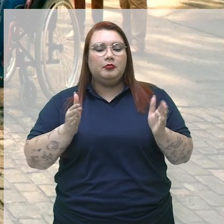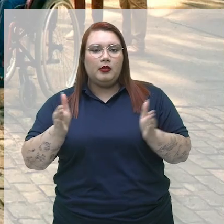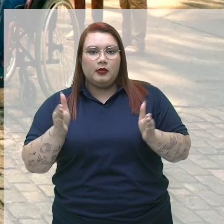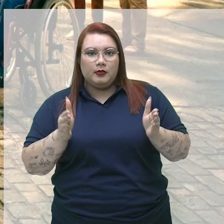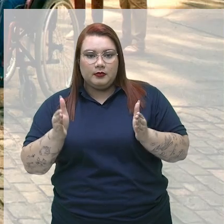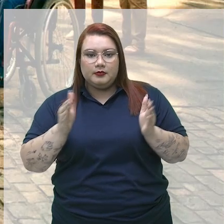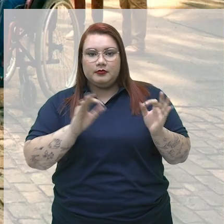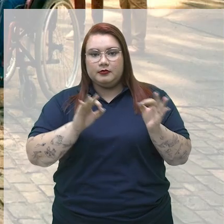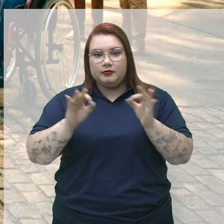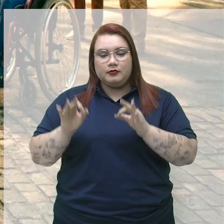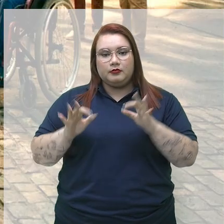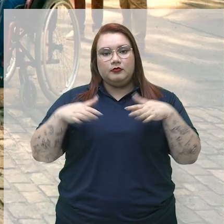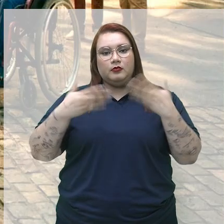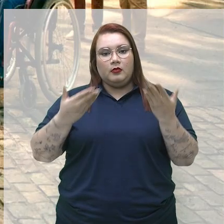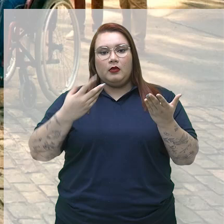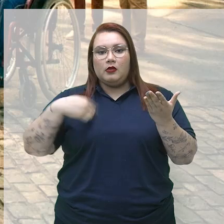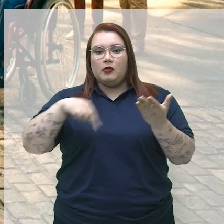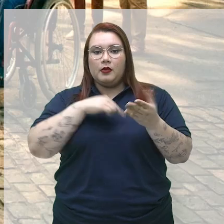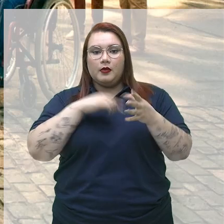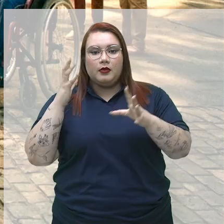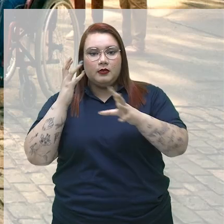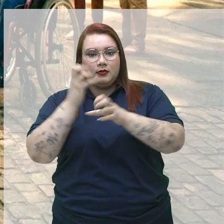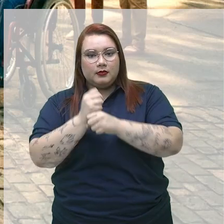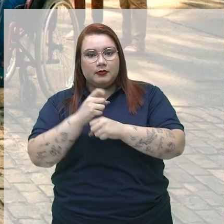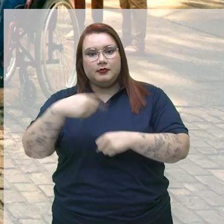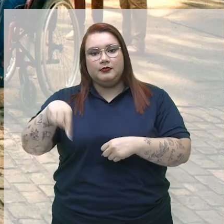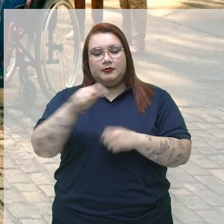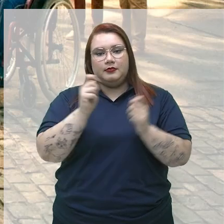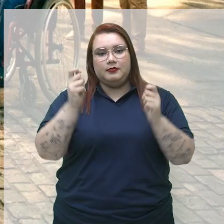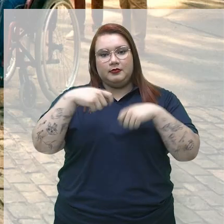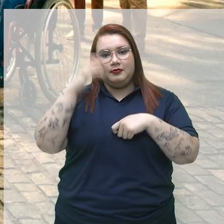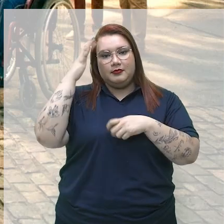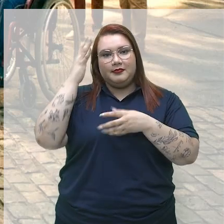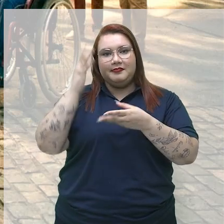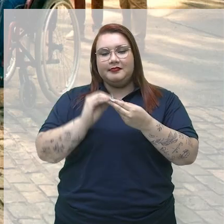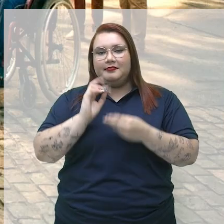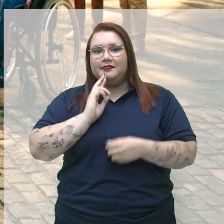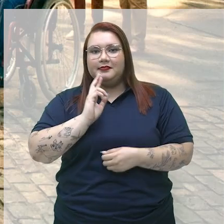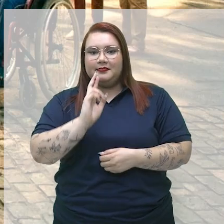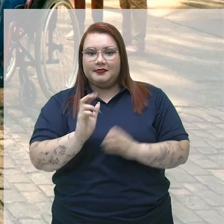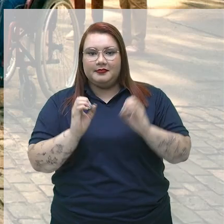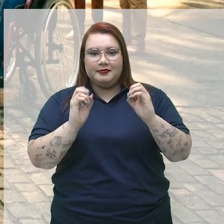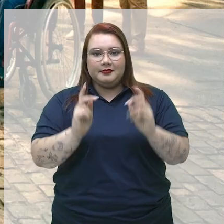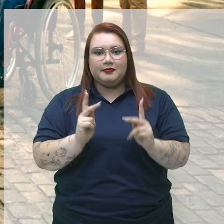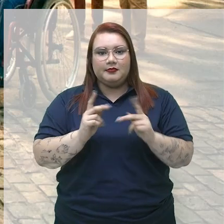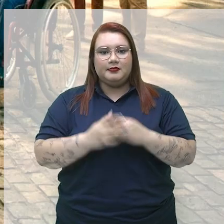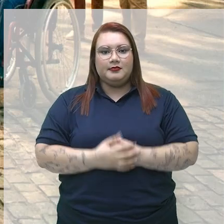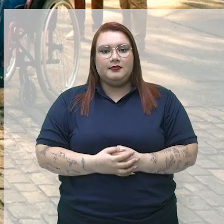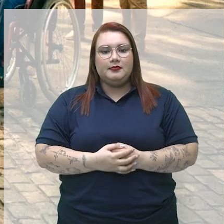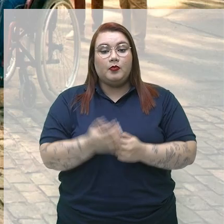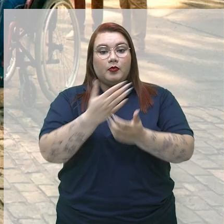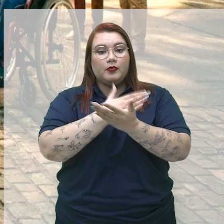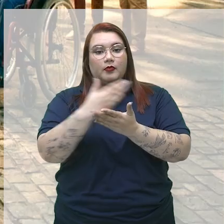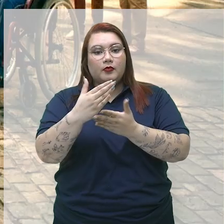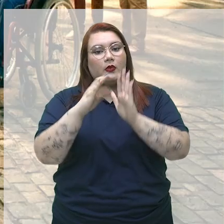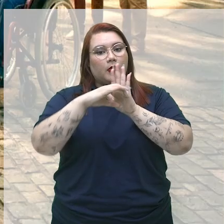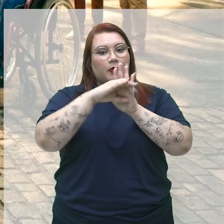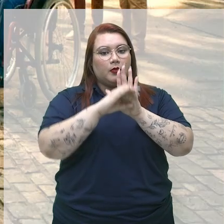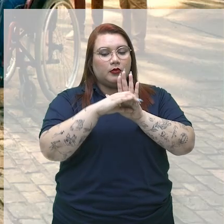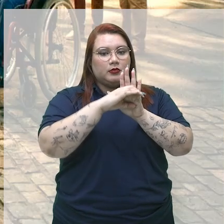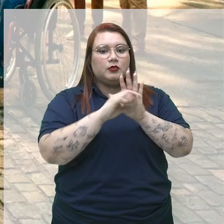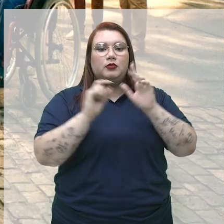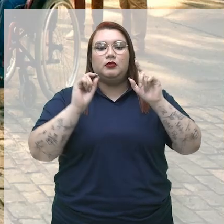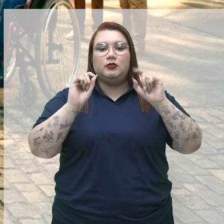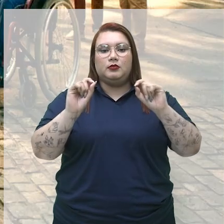aliada nessa jornada? Então, quando a gente fizer a revisão, vocês vão conseguir responder essas duas perguntinhas. Vamos começar aí